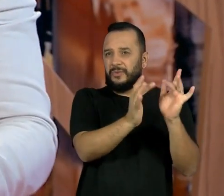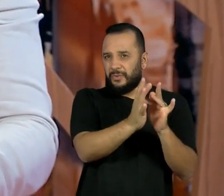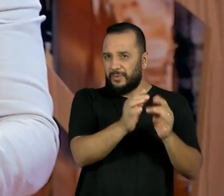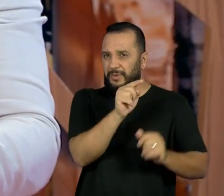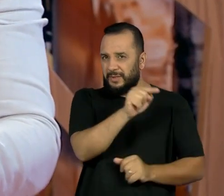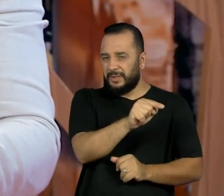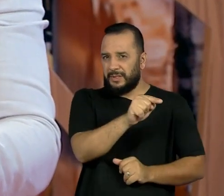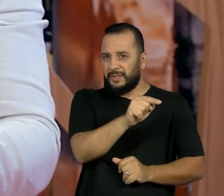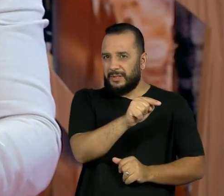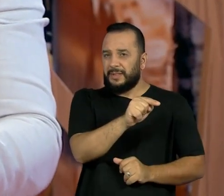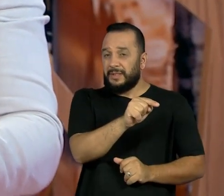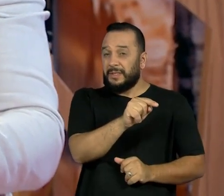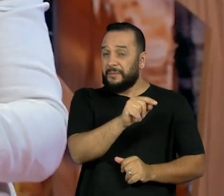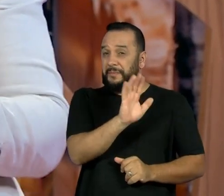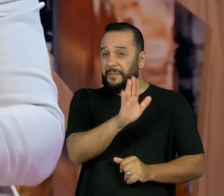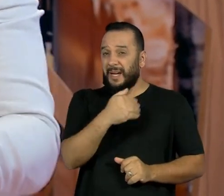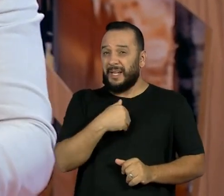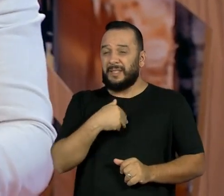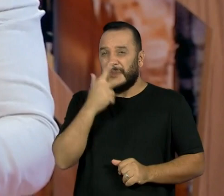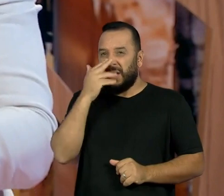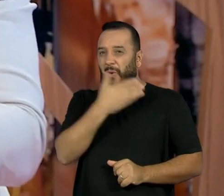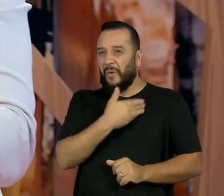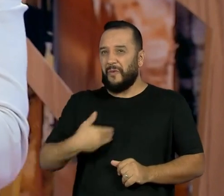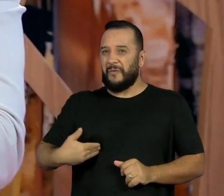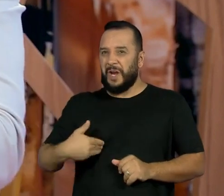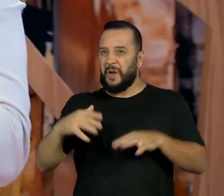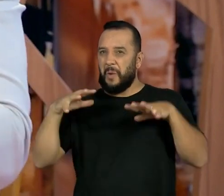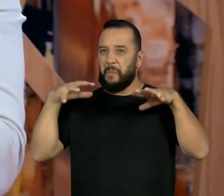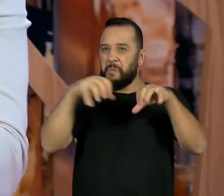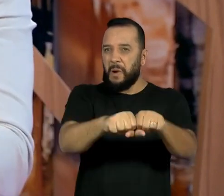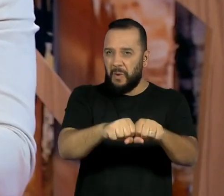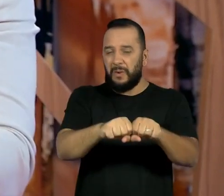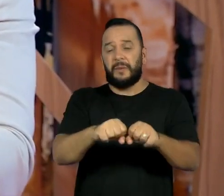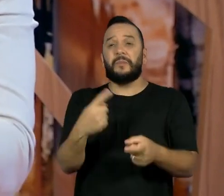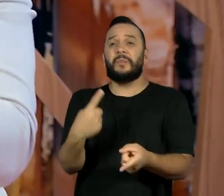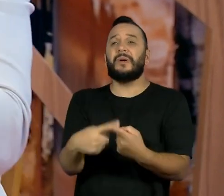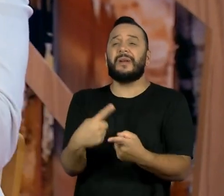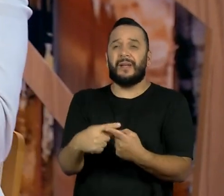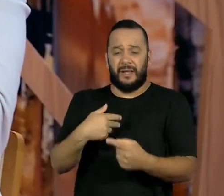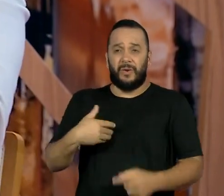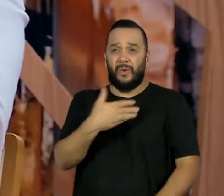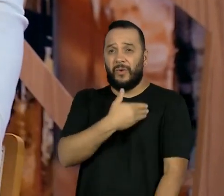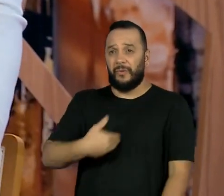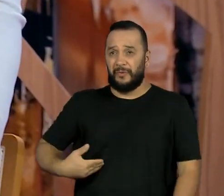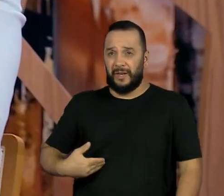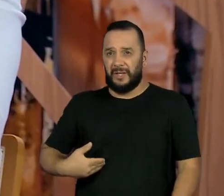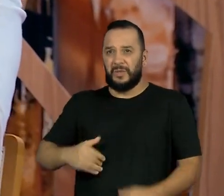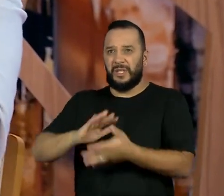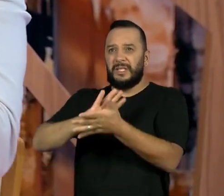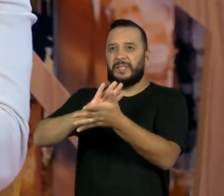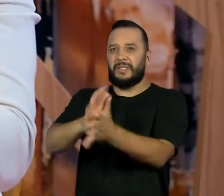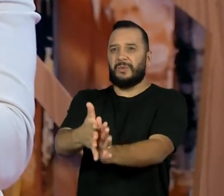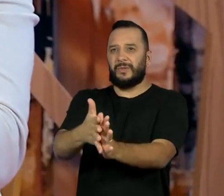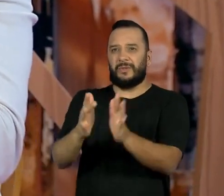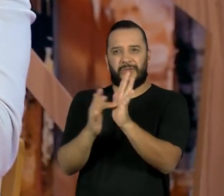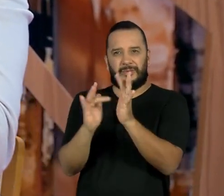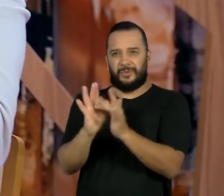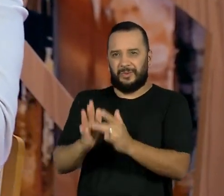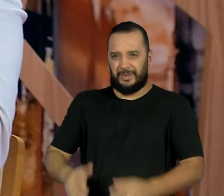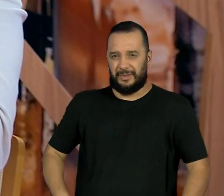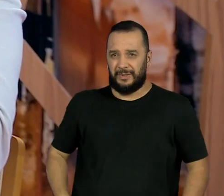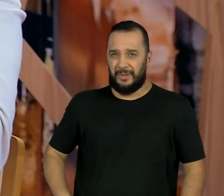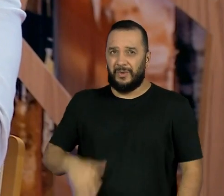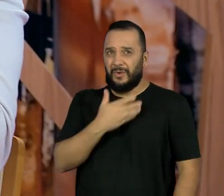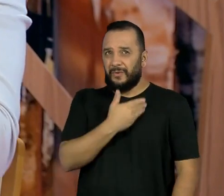conectado ao poder do Estado? O Estado matou Jesus. O Estado matou Jesus. Depois que o Estado